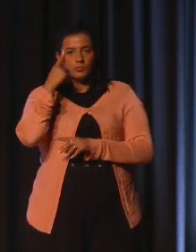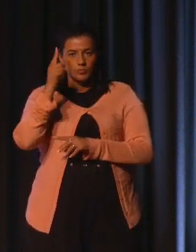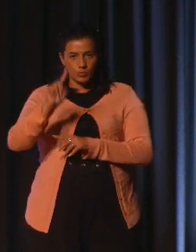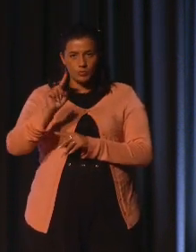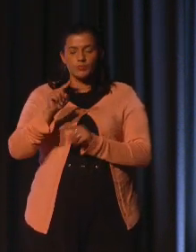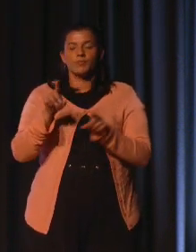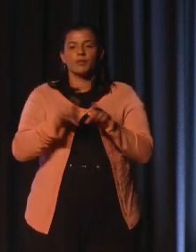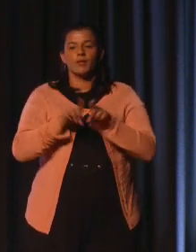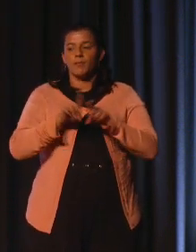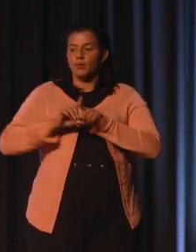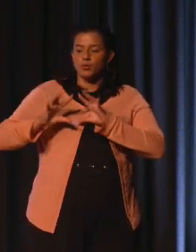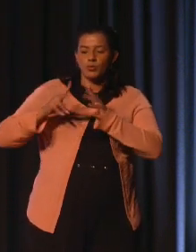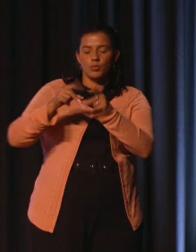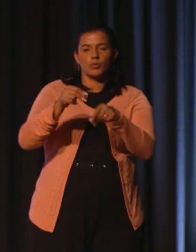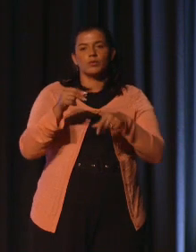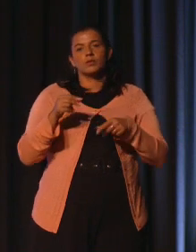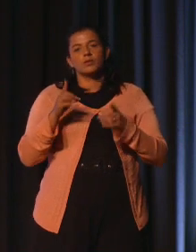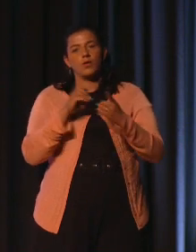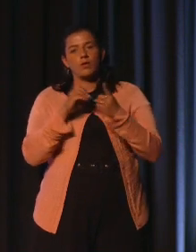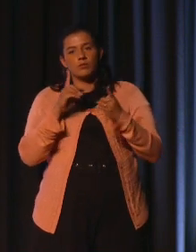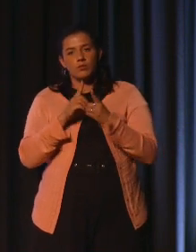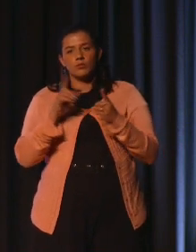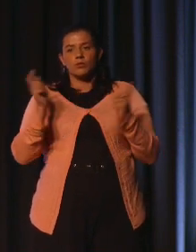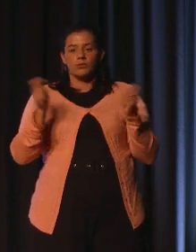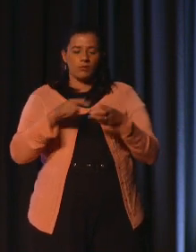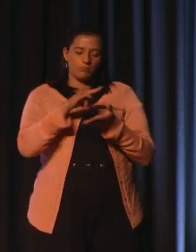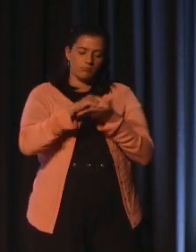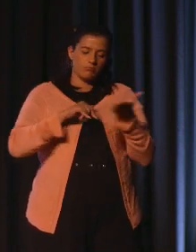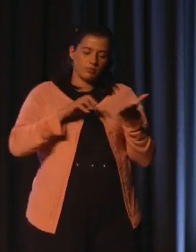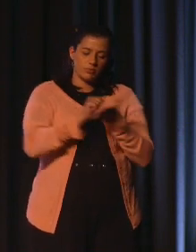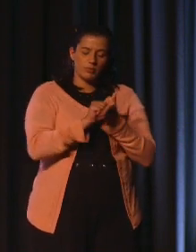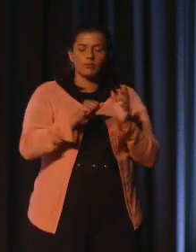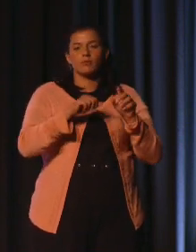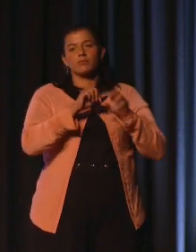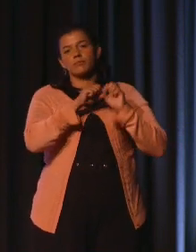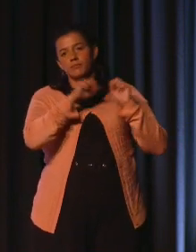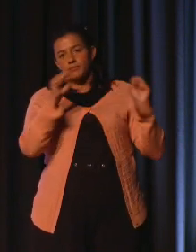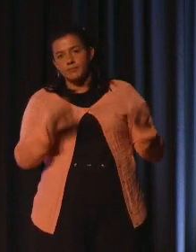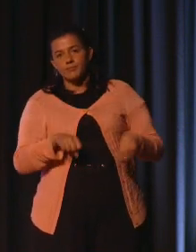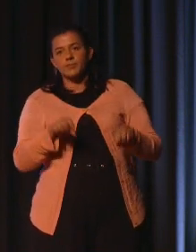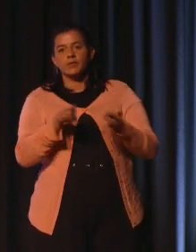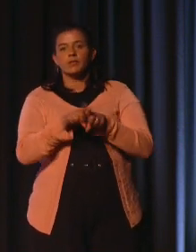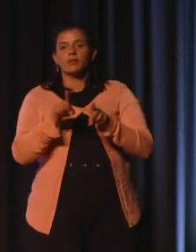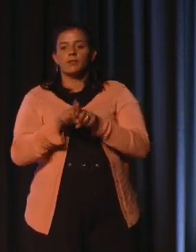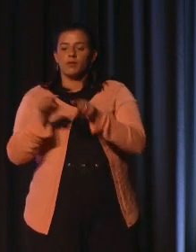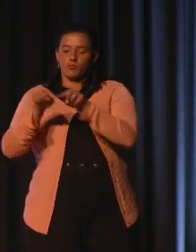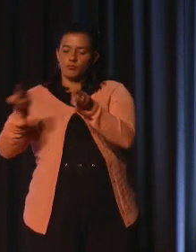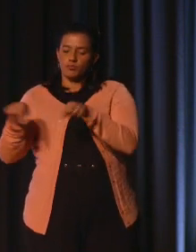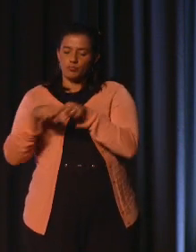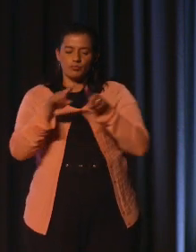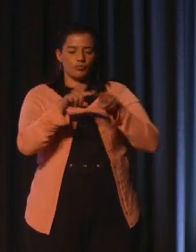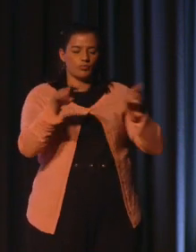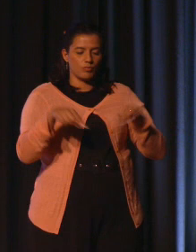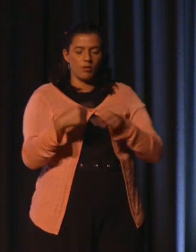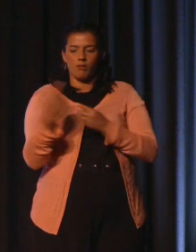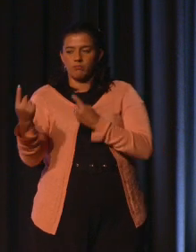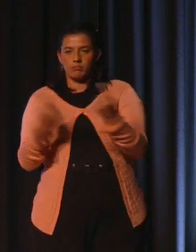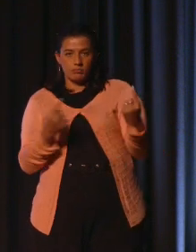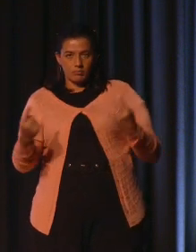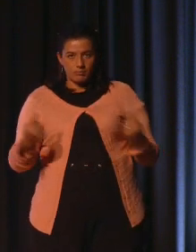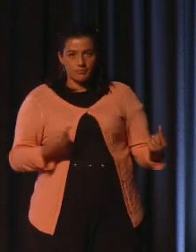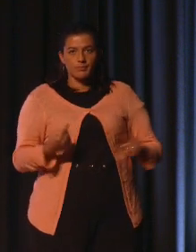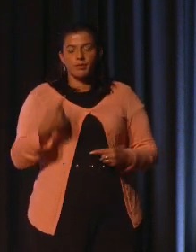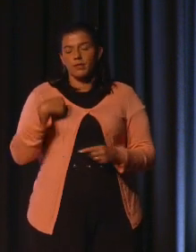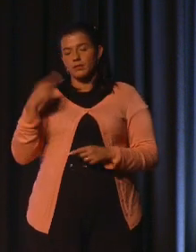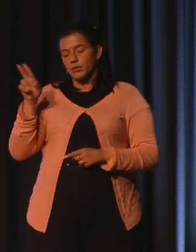consultas todas, elas têm registro em prontuário eletrônico e na ficha própria da farmácia e o consultório individualizado. Todas essas ações, aqui é o